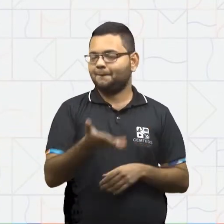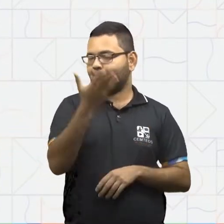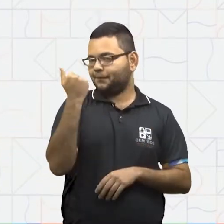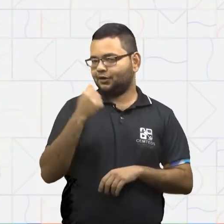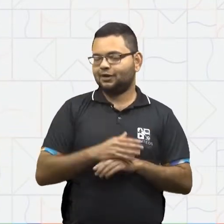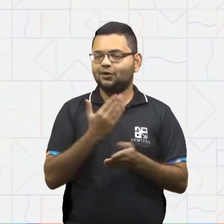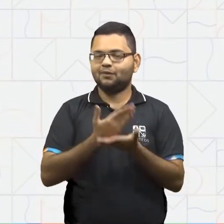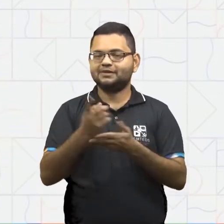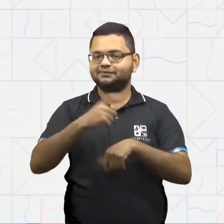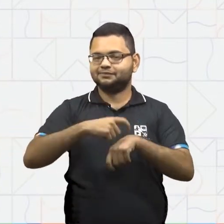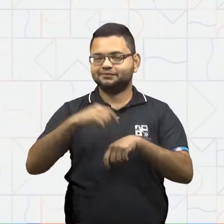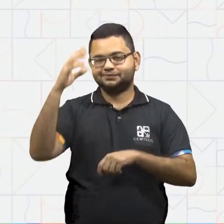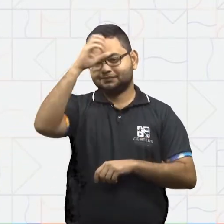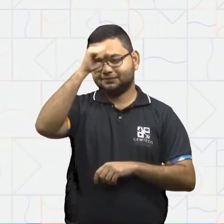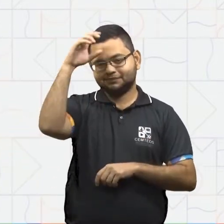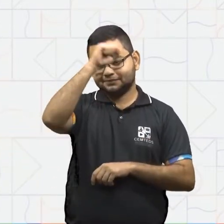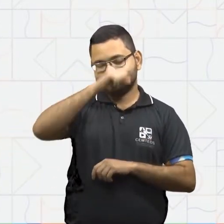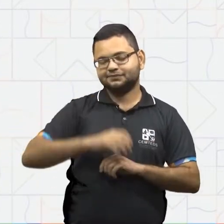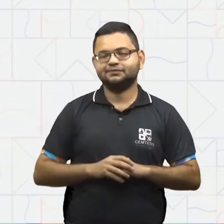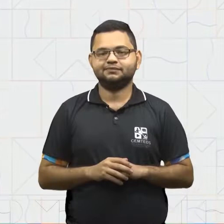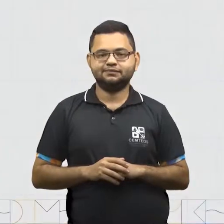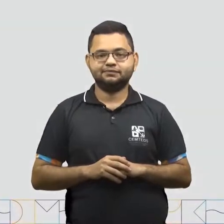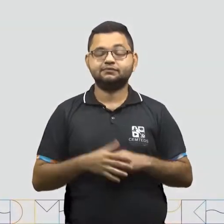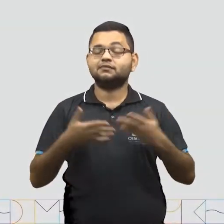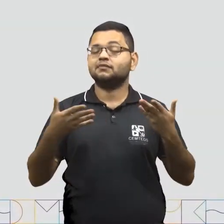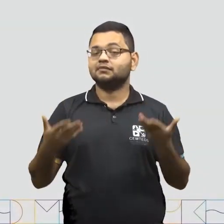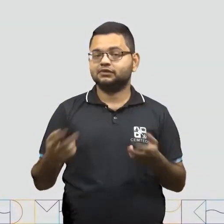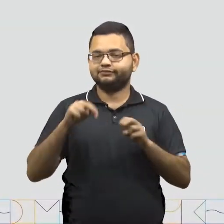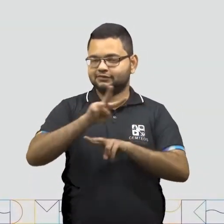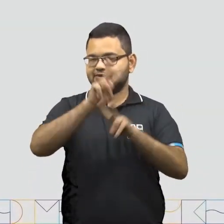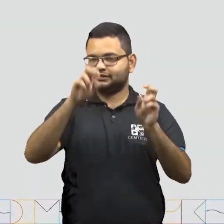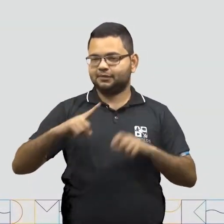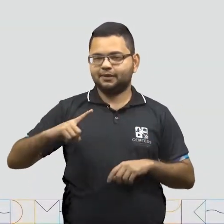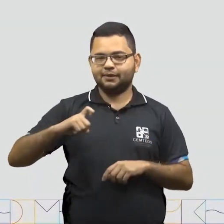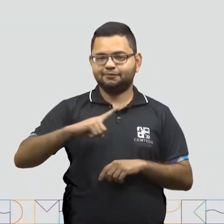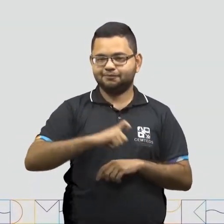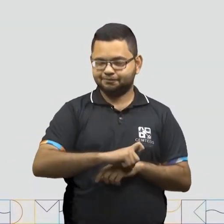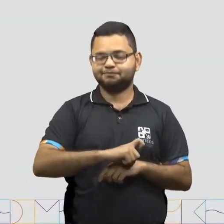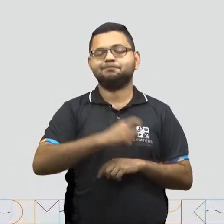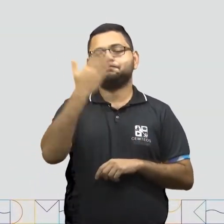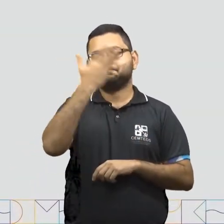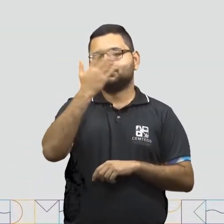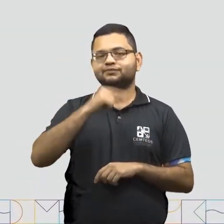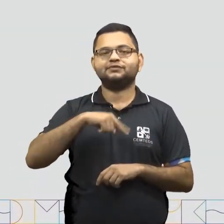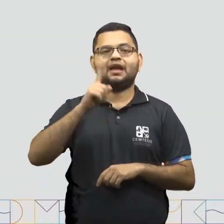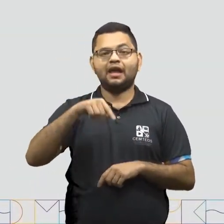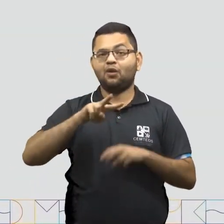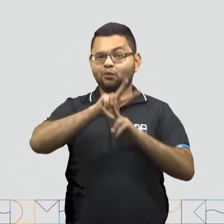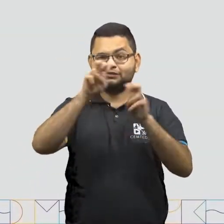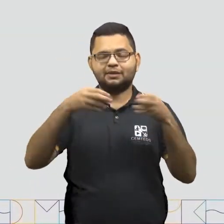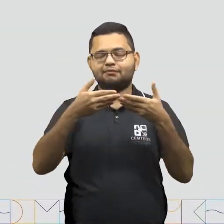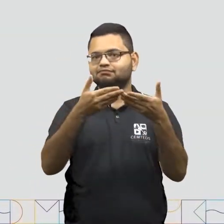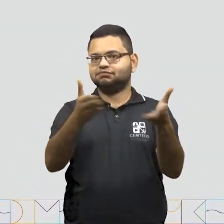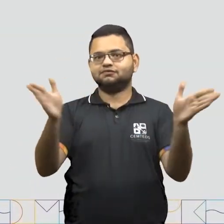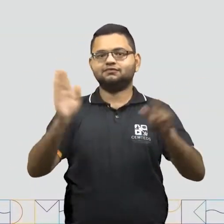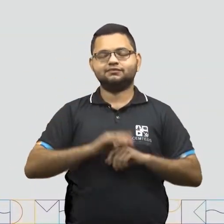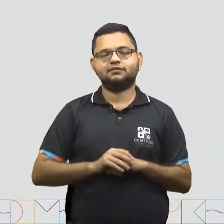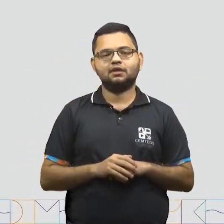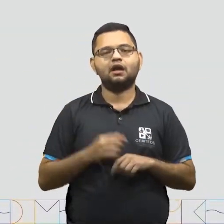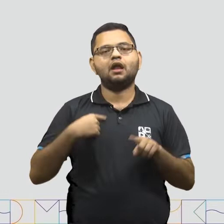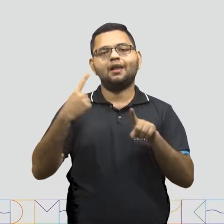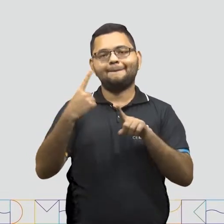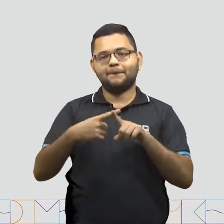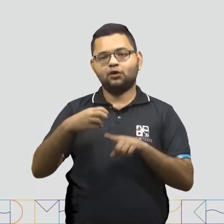Então vamos lá para a nossa hora de aprender? Falar sobre micro-organismos é algo muito amplo, pois como o próprio nome